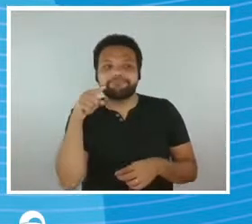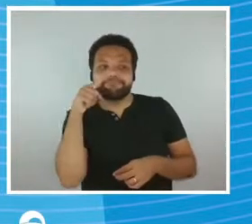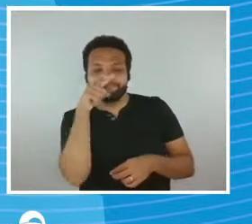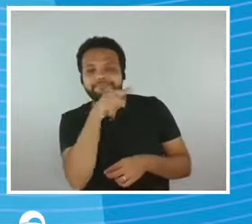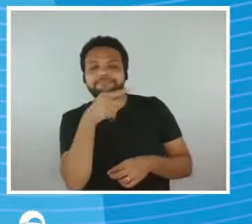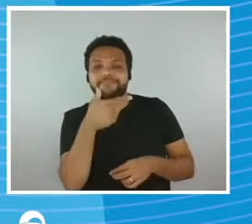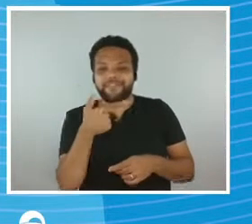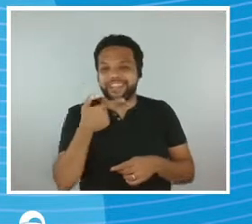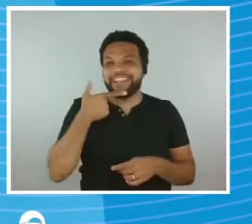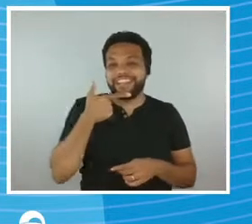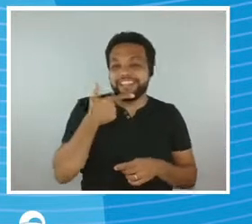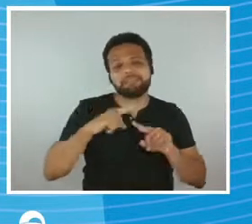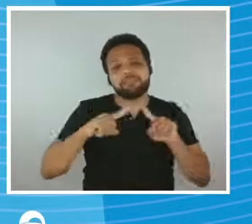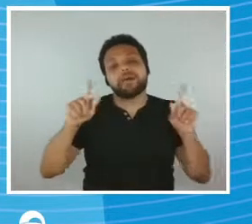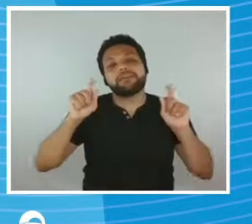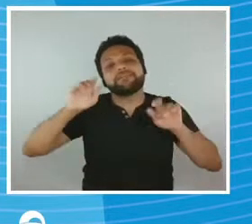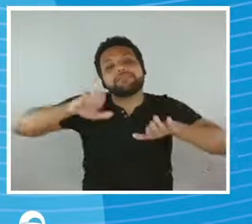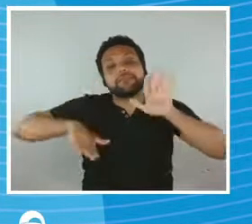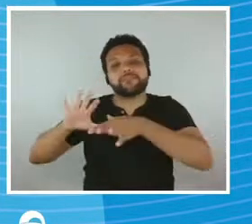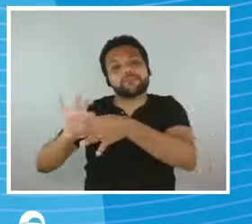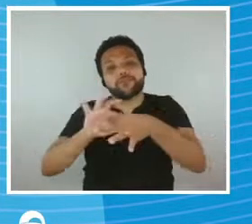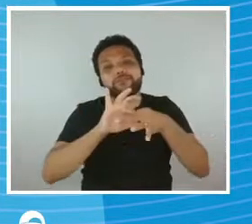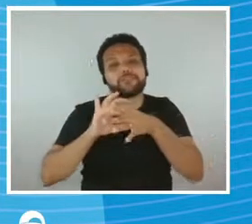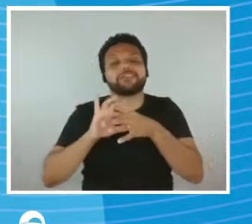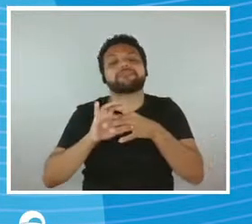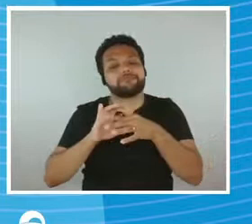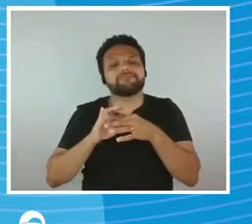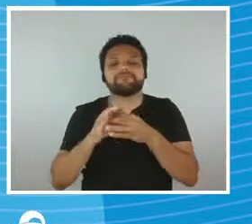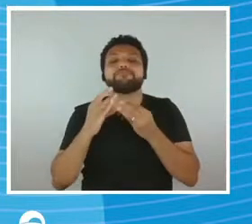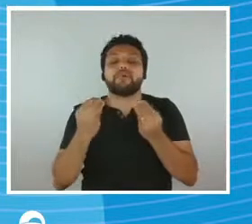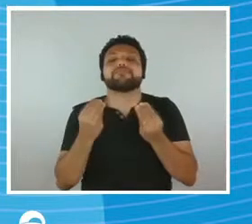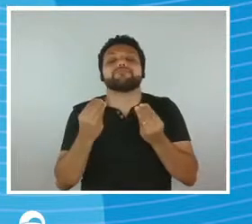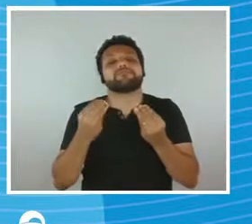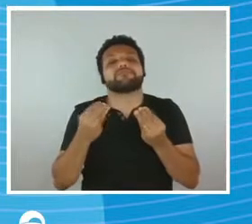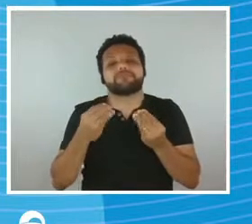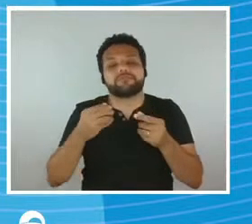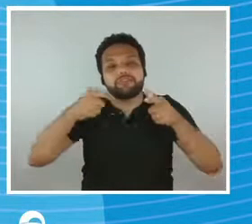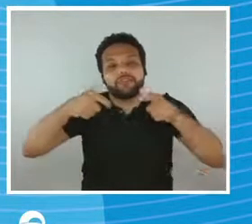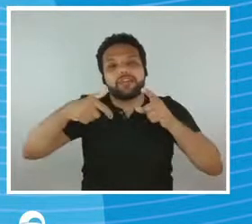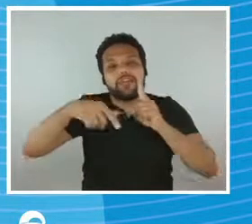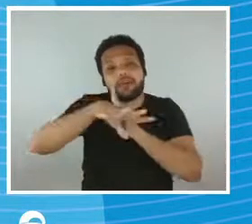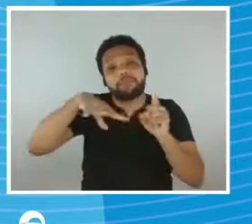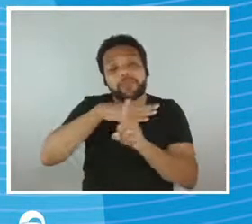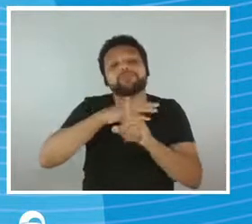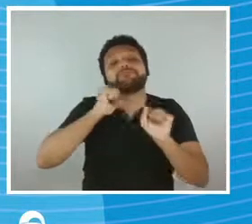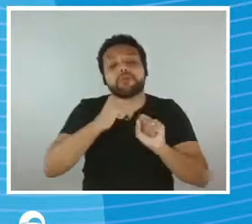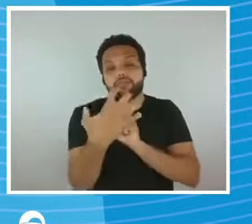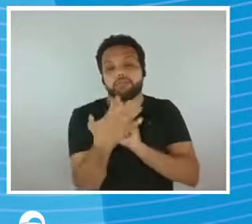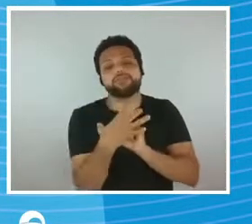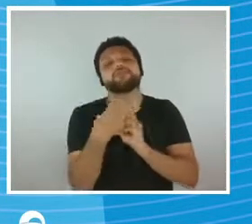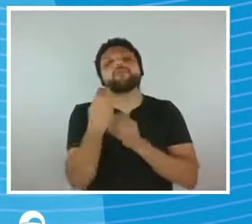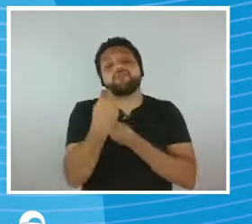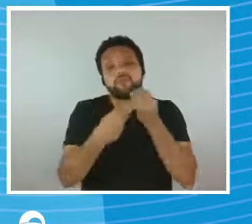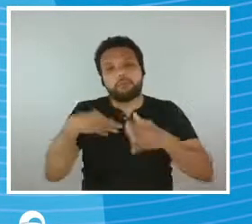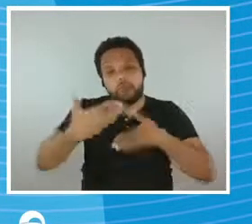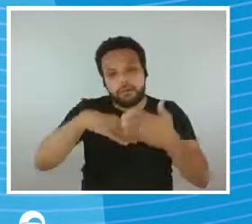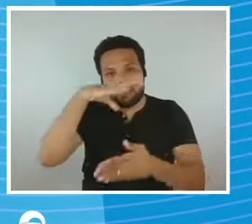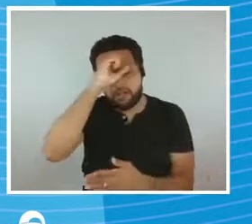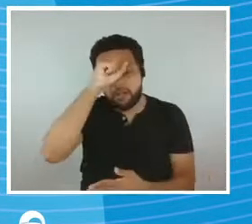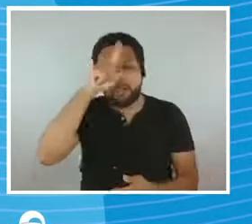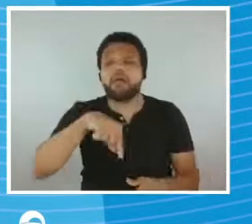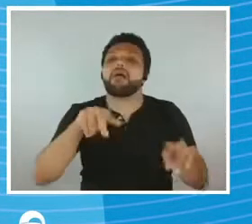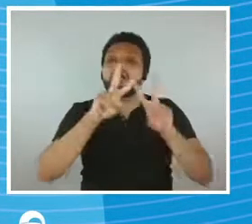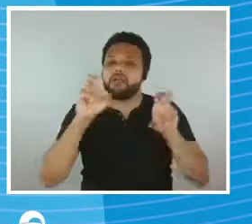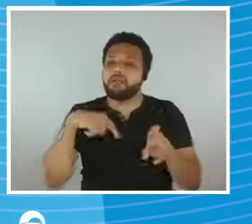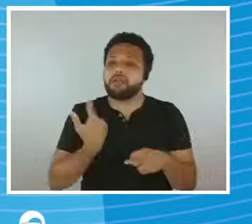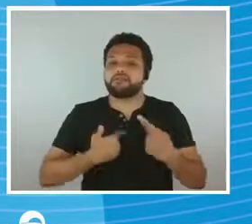e o ambiente pode causar um impacto grande nessas etapas anteriores que eu mencionei. Isso é um assunto para a gente